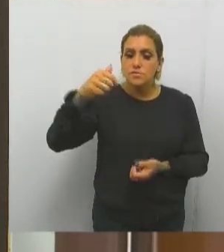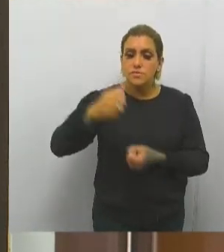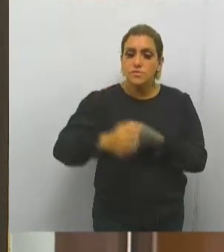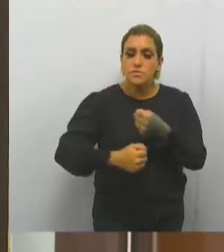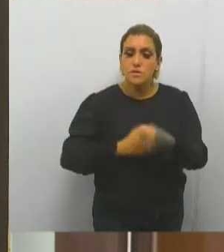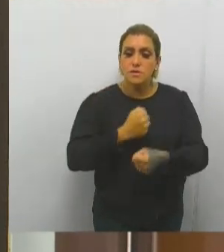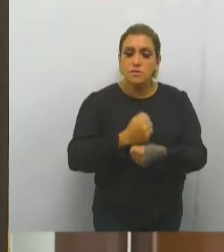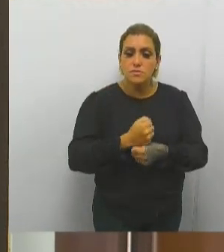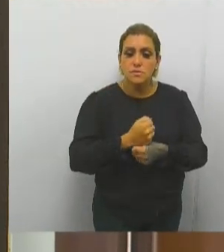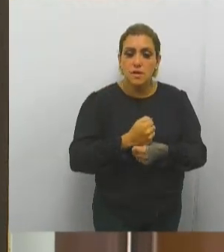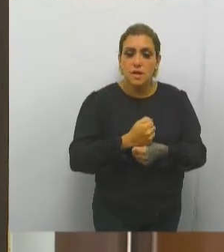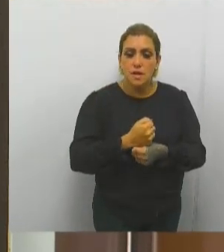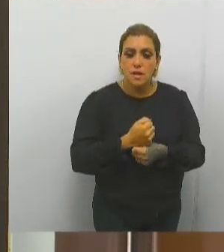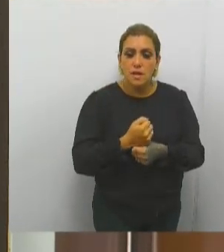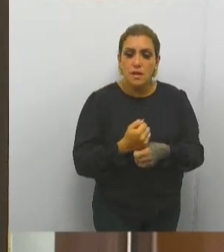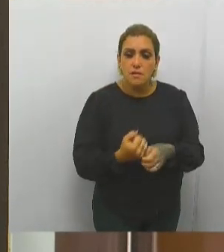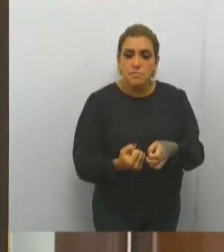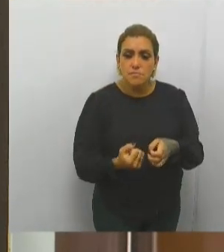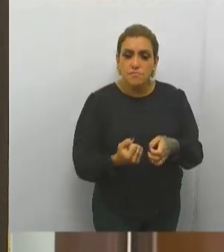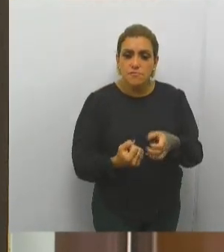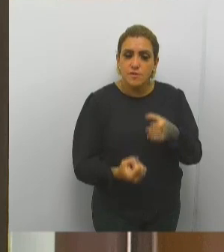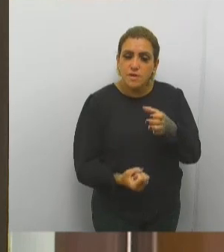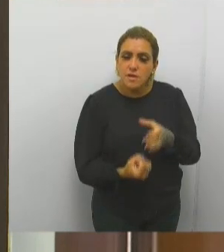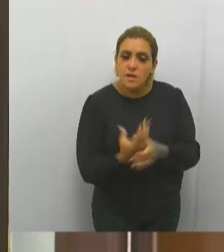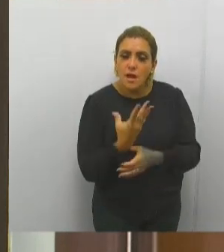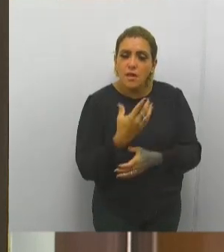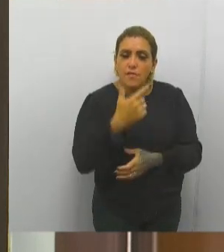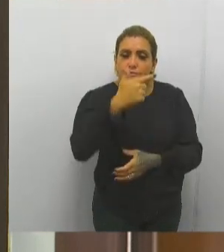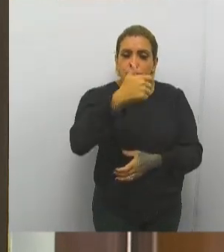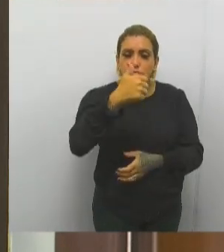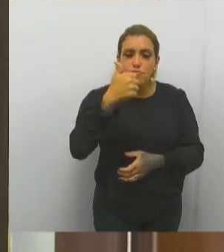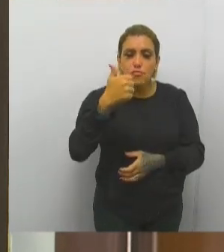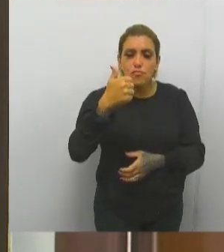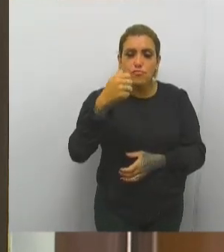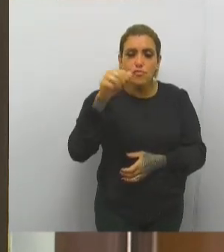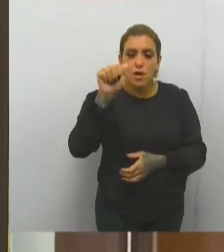foi fundada em 21 de agosto de